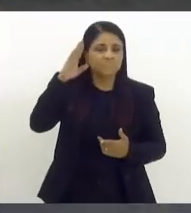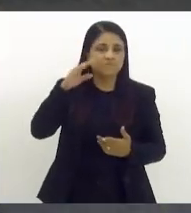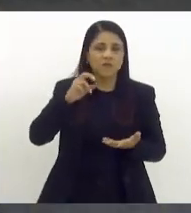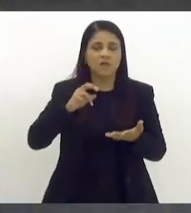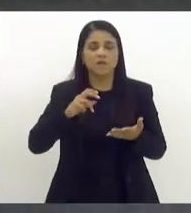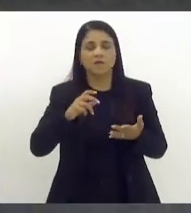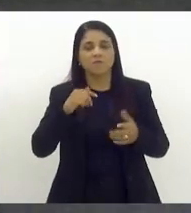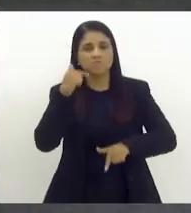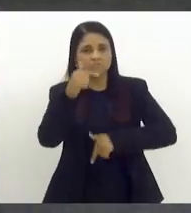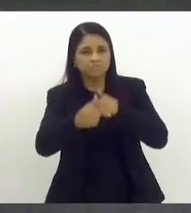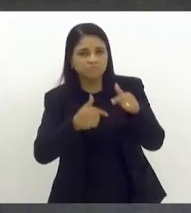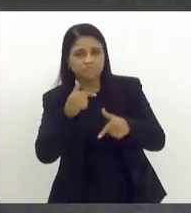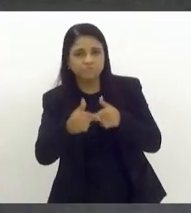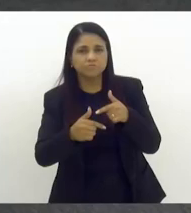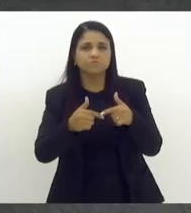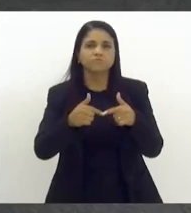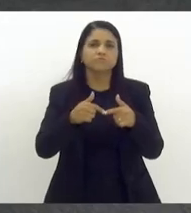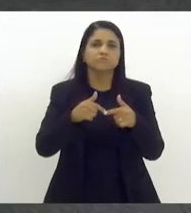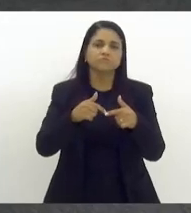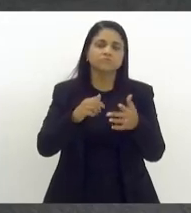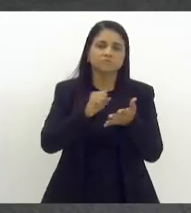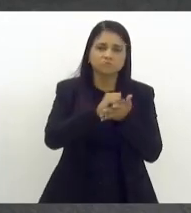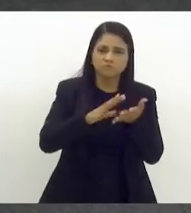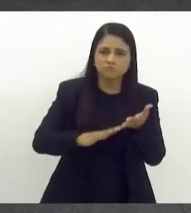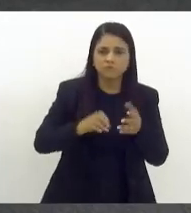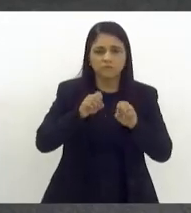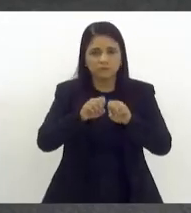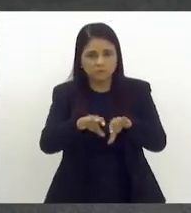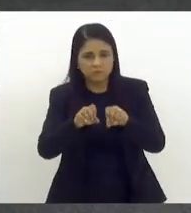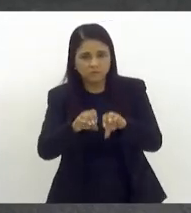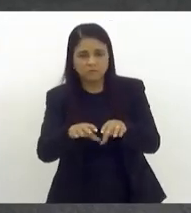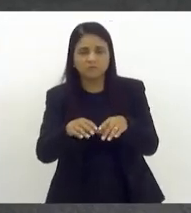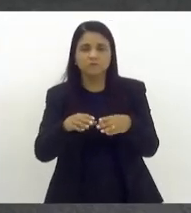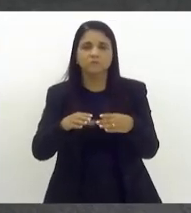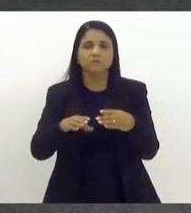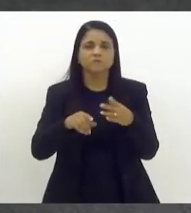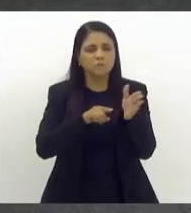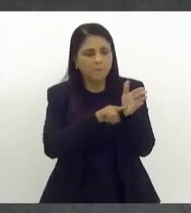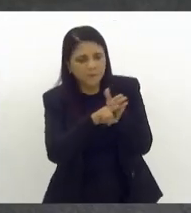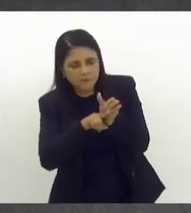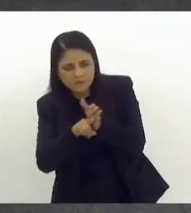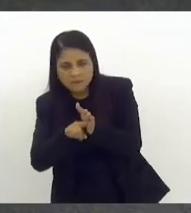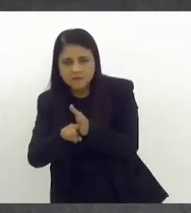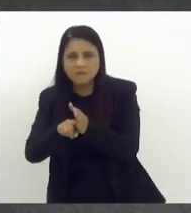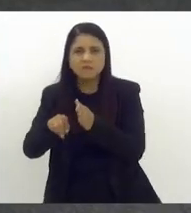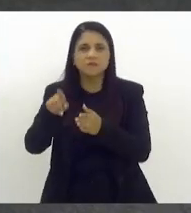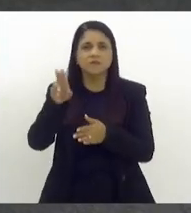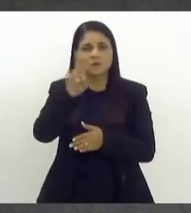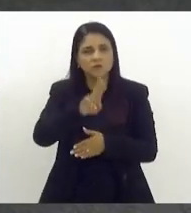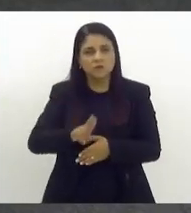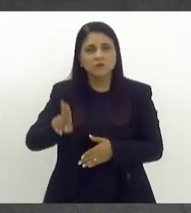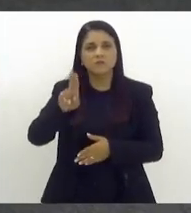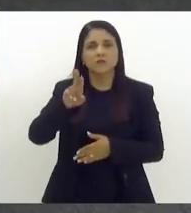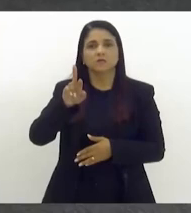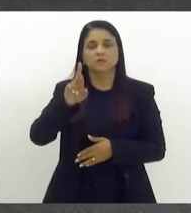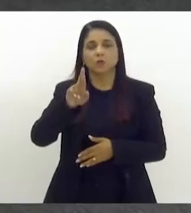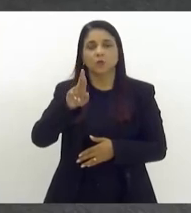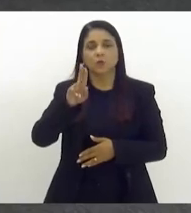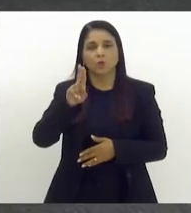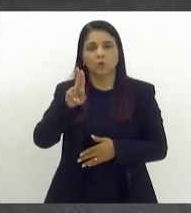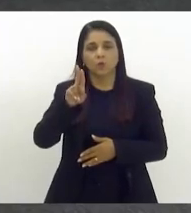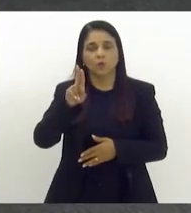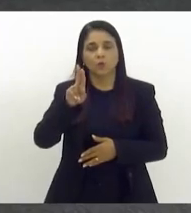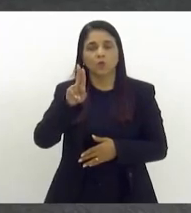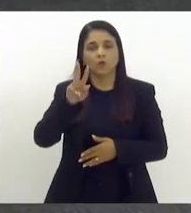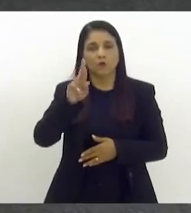atividades de educação, de extensão, de pesquisa da Universidade Rural, mais,